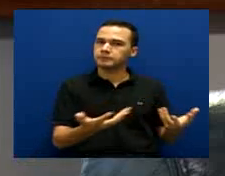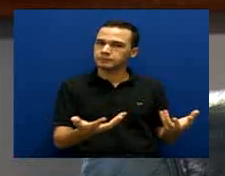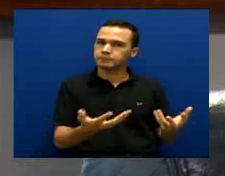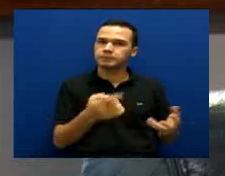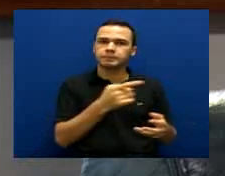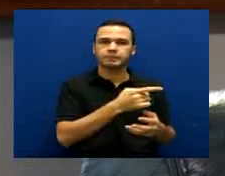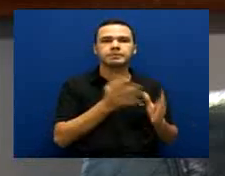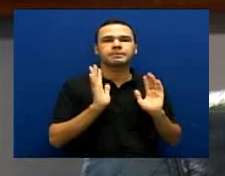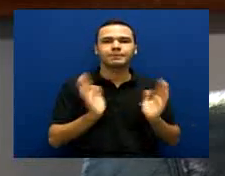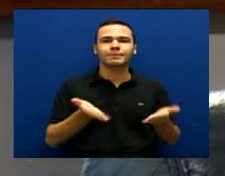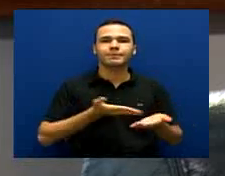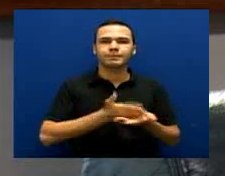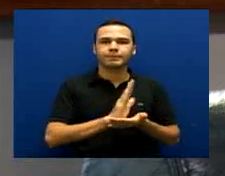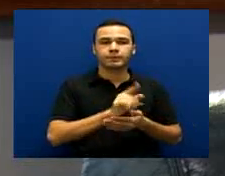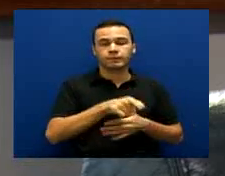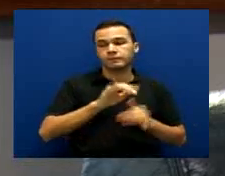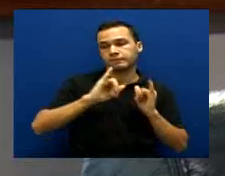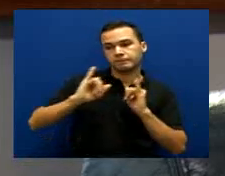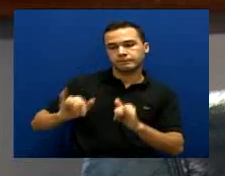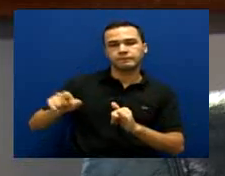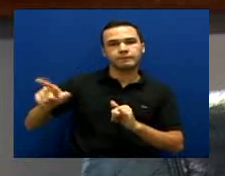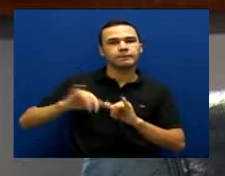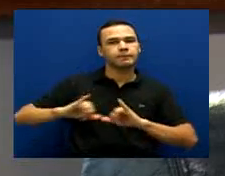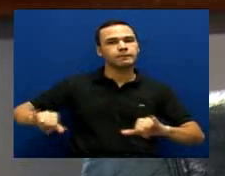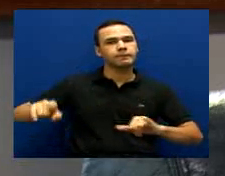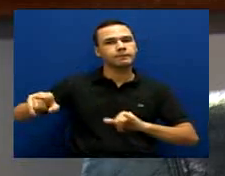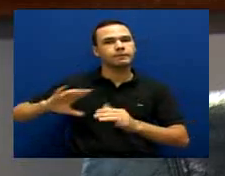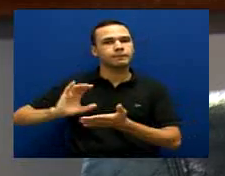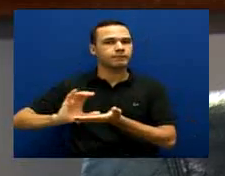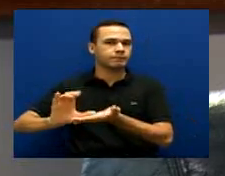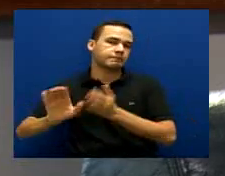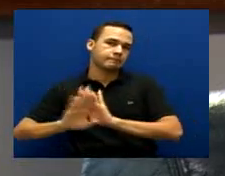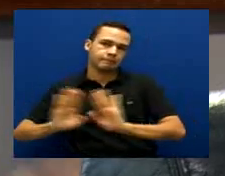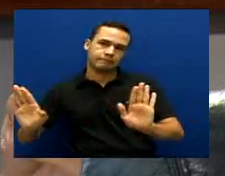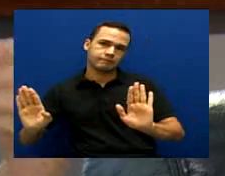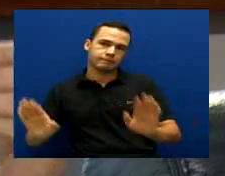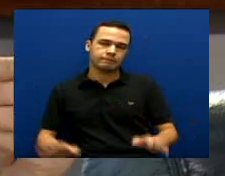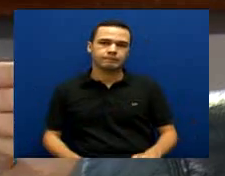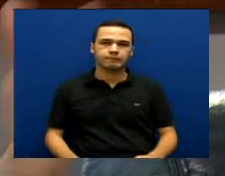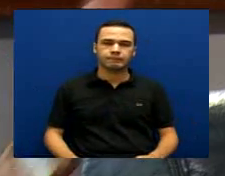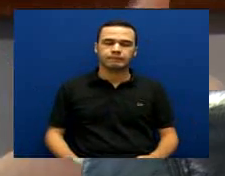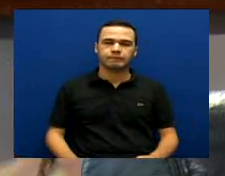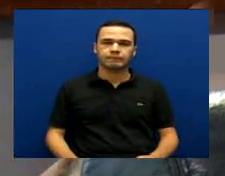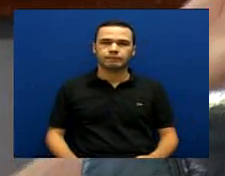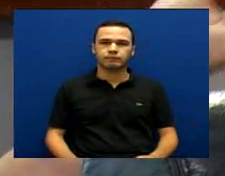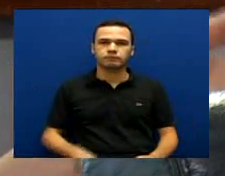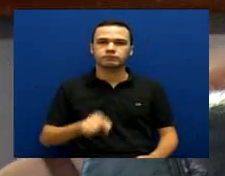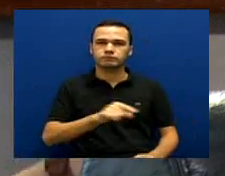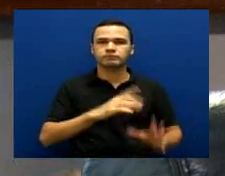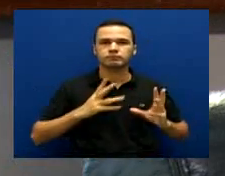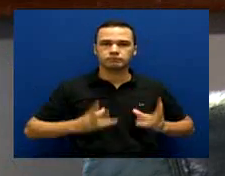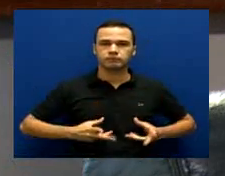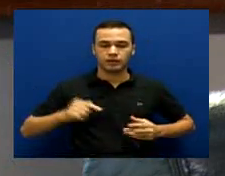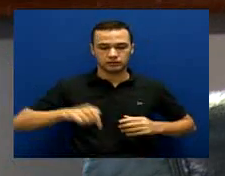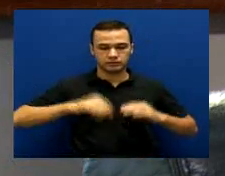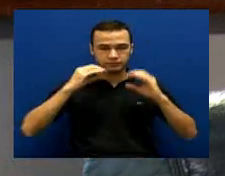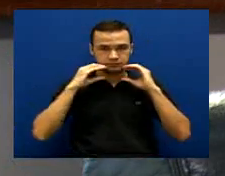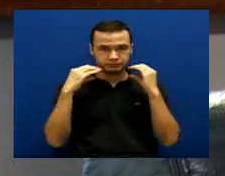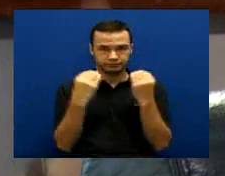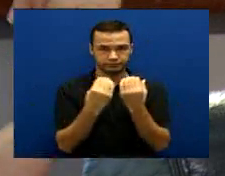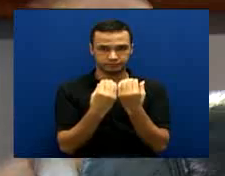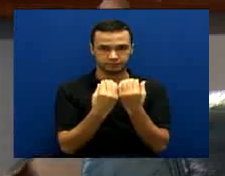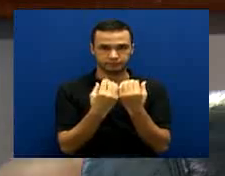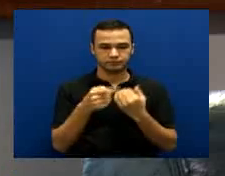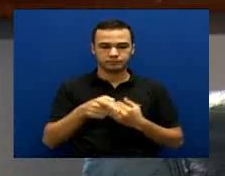que já assumiram se comunicando o conselho comunicando só não é essa casa e essa casa aqui